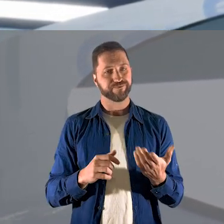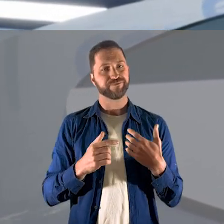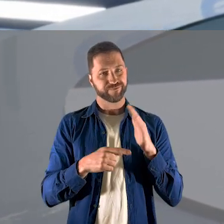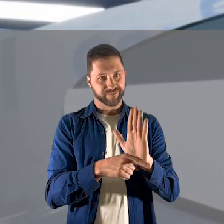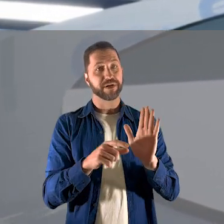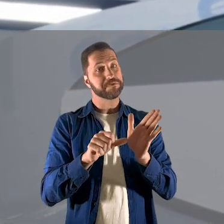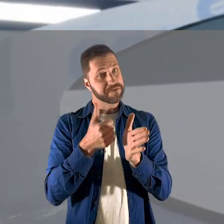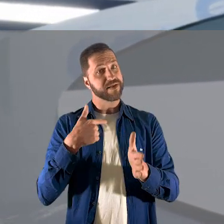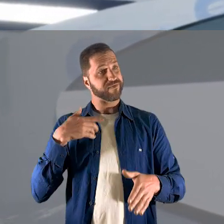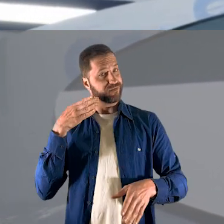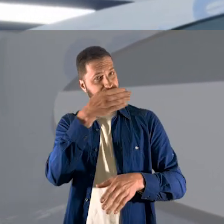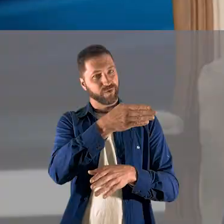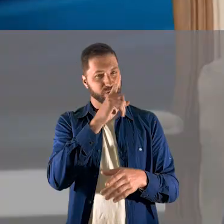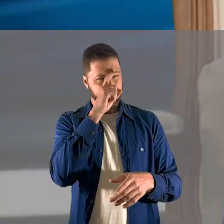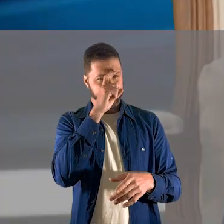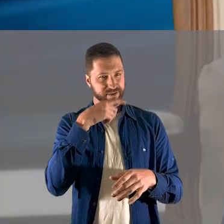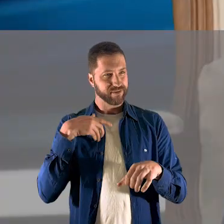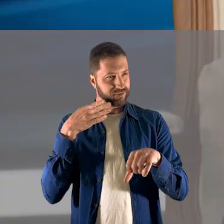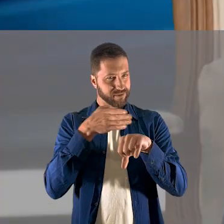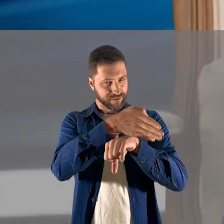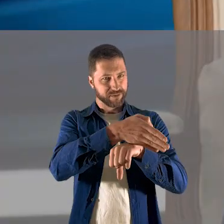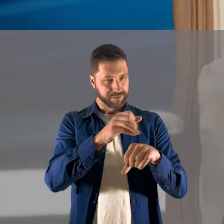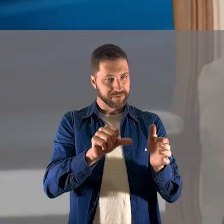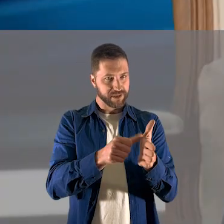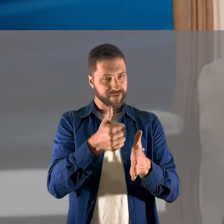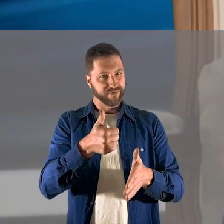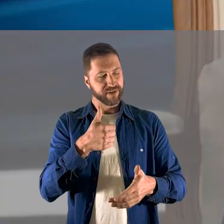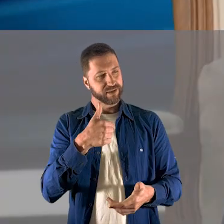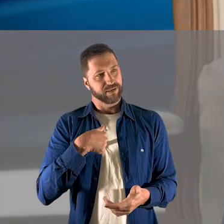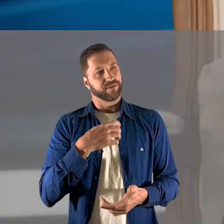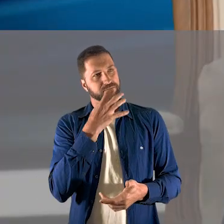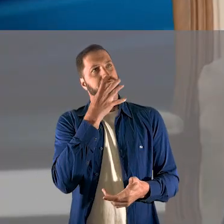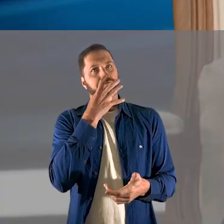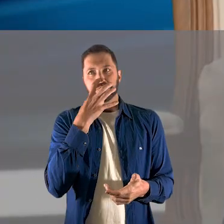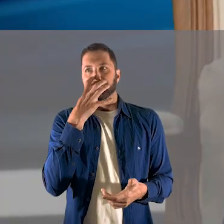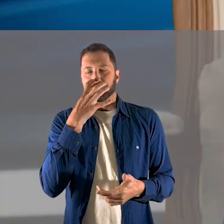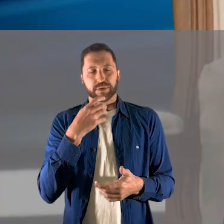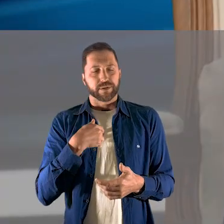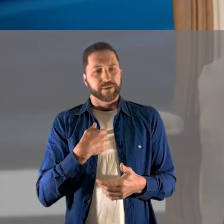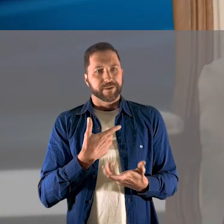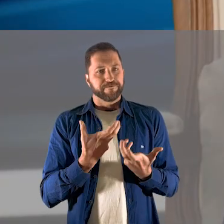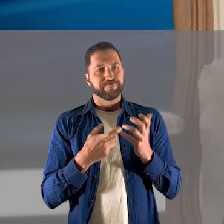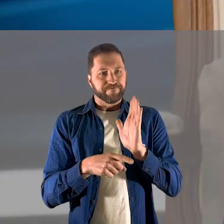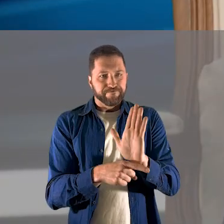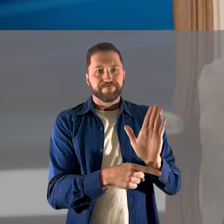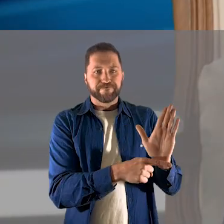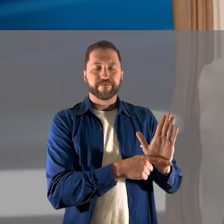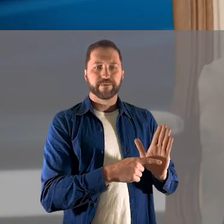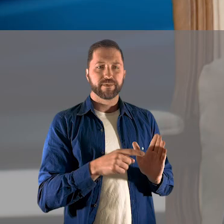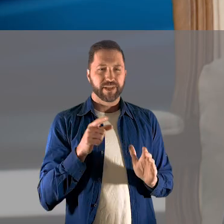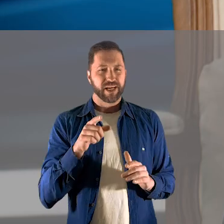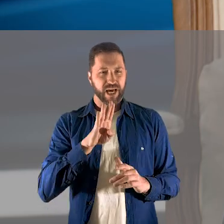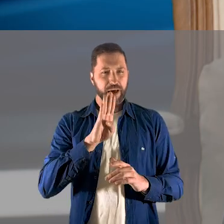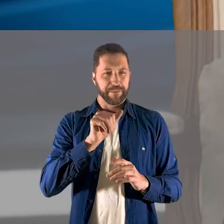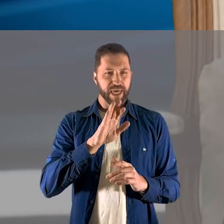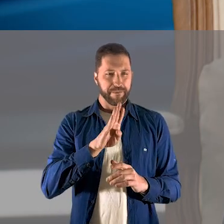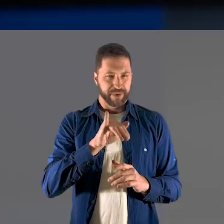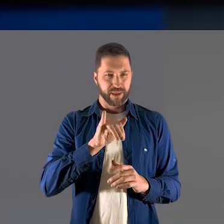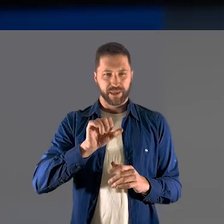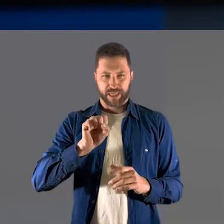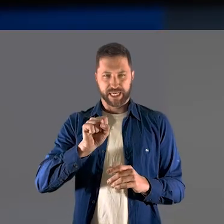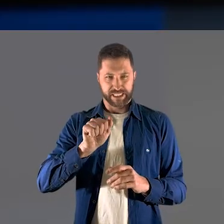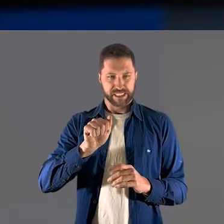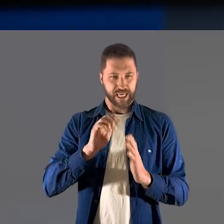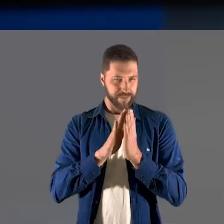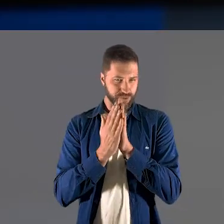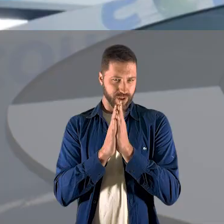que eu pude estar dentro do hospital né E que foi muito interessante é que com a Baby Isa